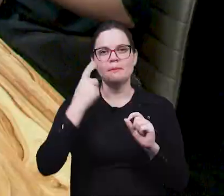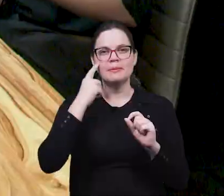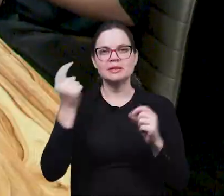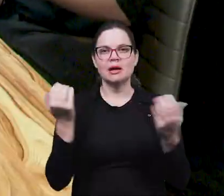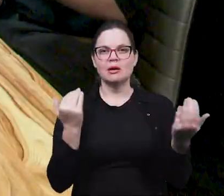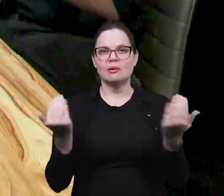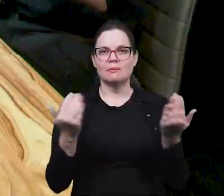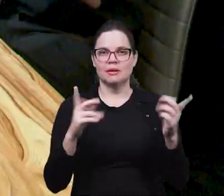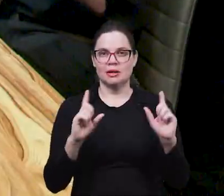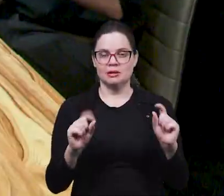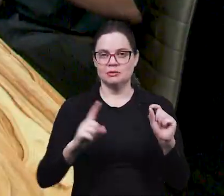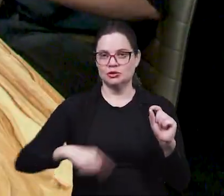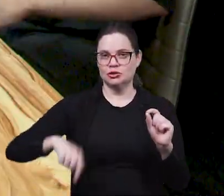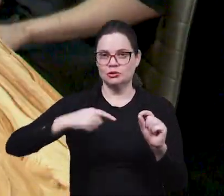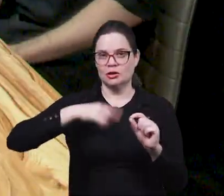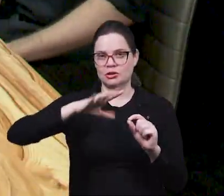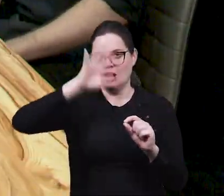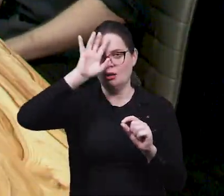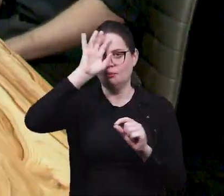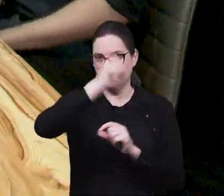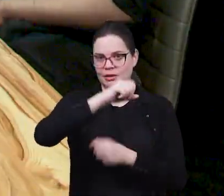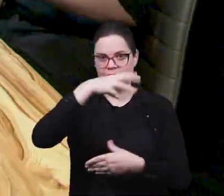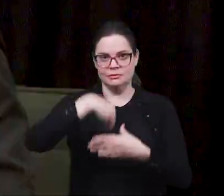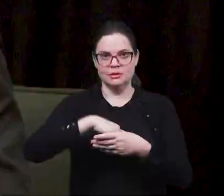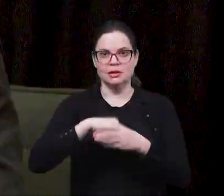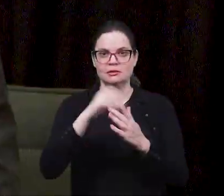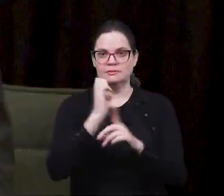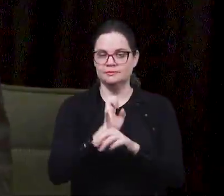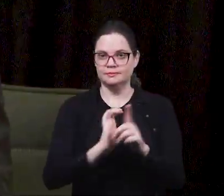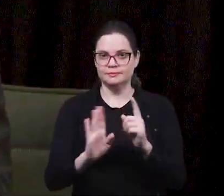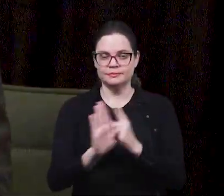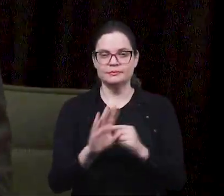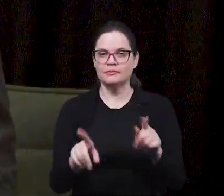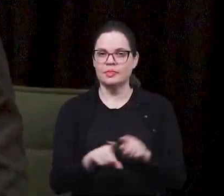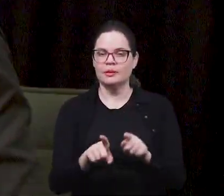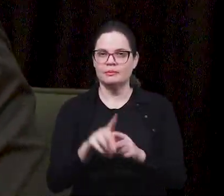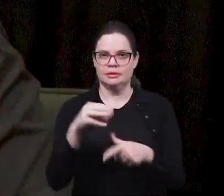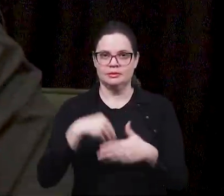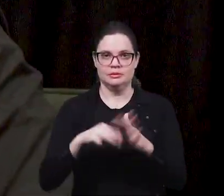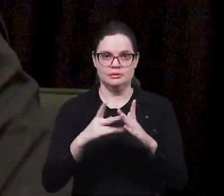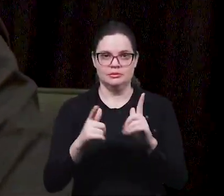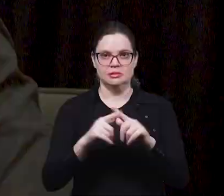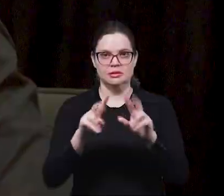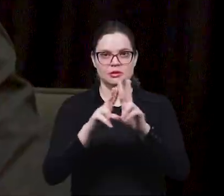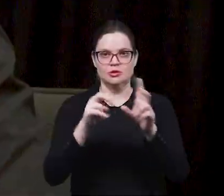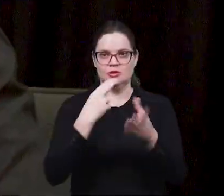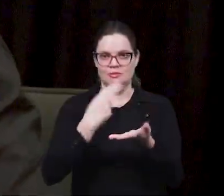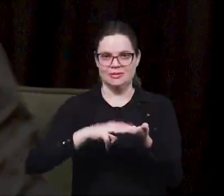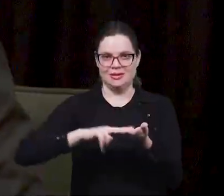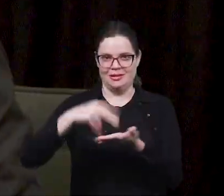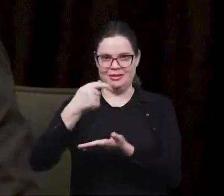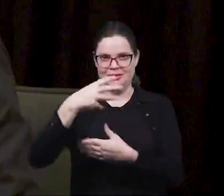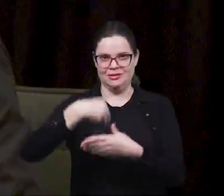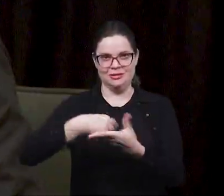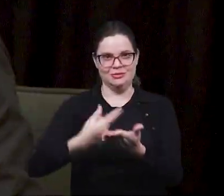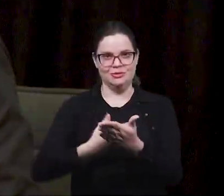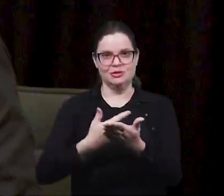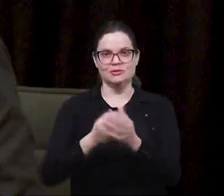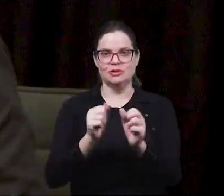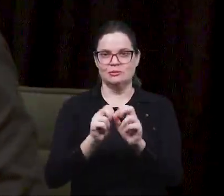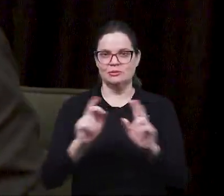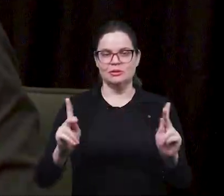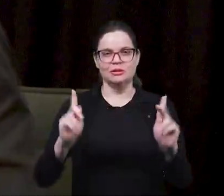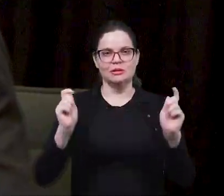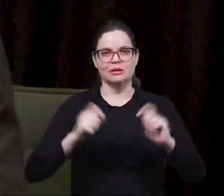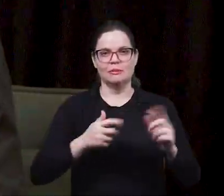paralelo com aquilo que nós já aprendemos nas escolas bíblicas, das igrejas, das 7 cartas das igrejas, nós podemos falar